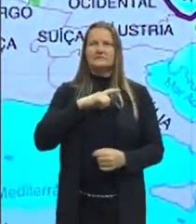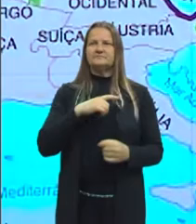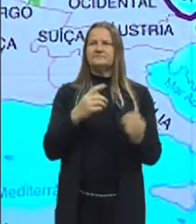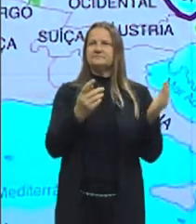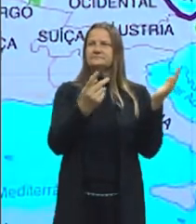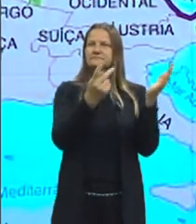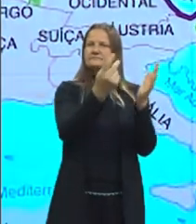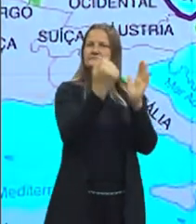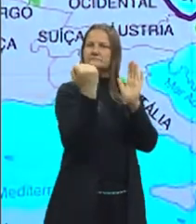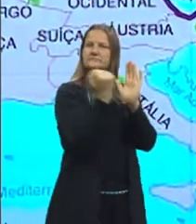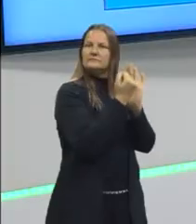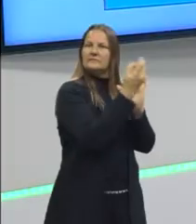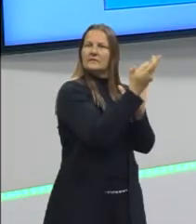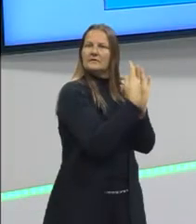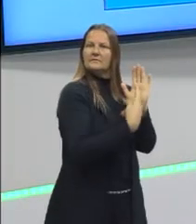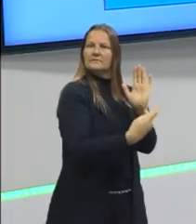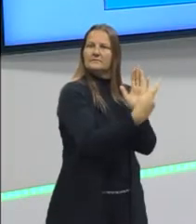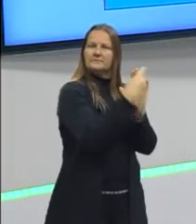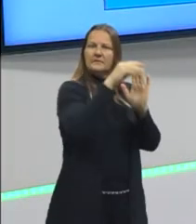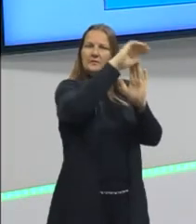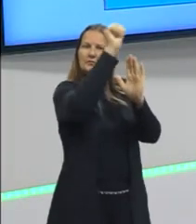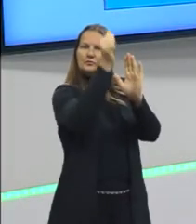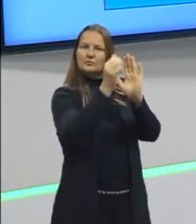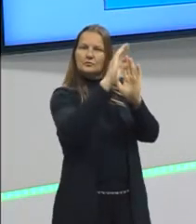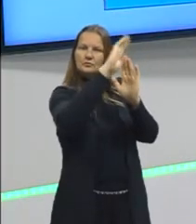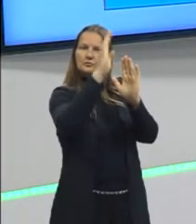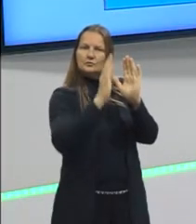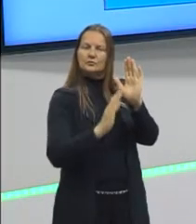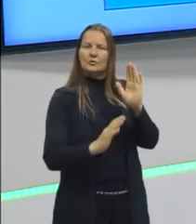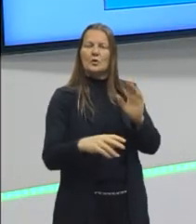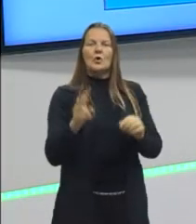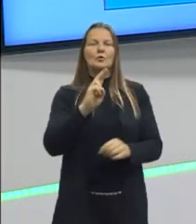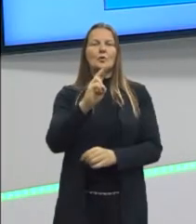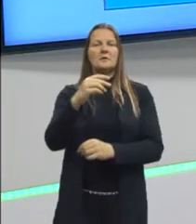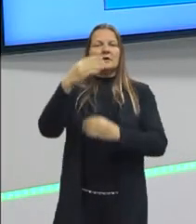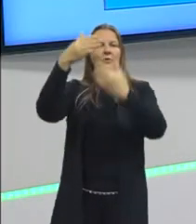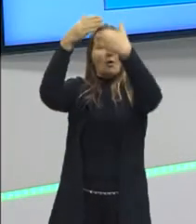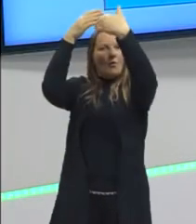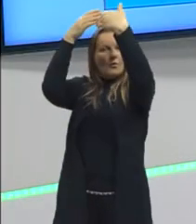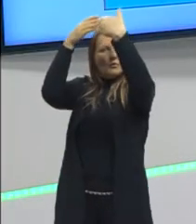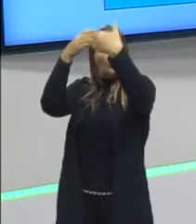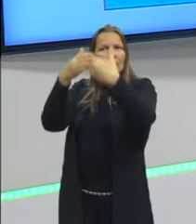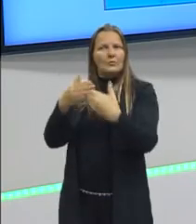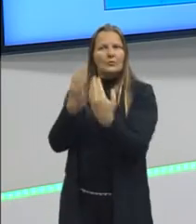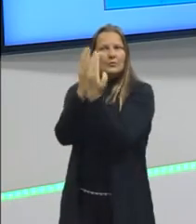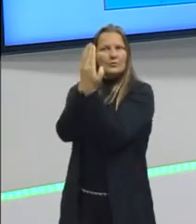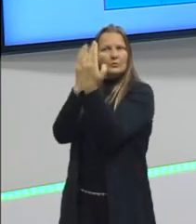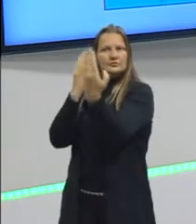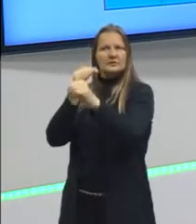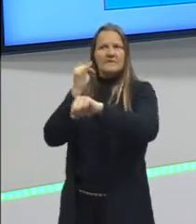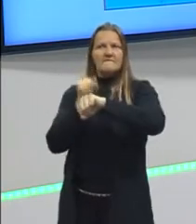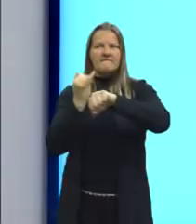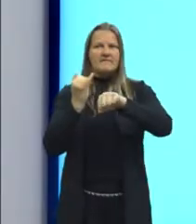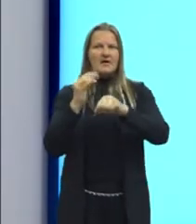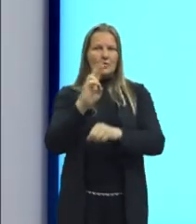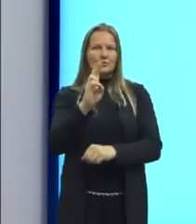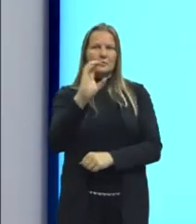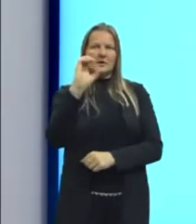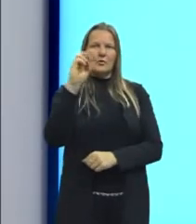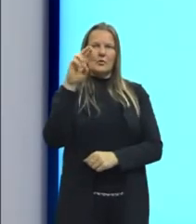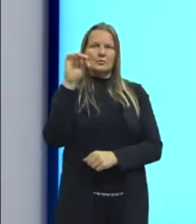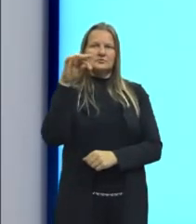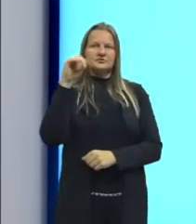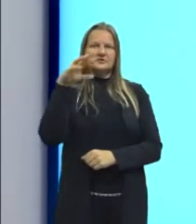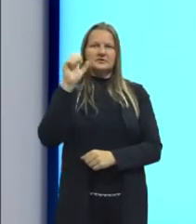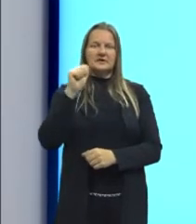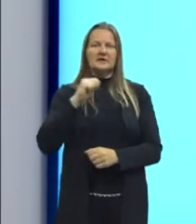né demarcada essa fronteira da cortina de ferro que separava então esses dois blocos é interessante a gente tiver aqui